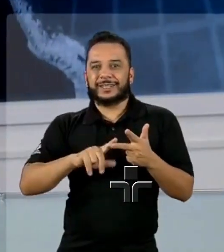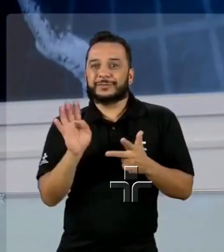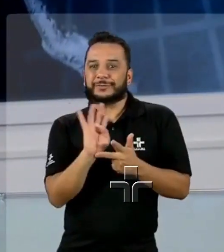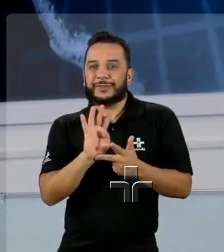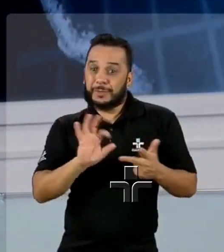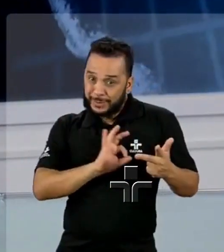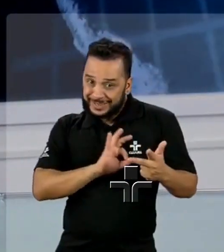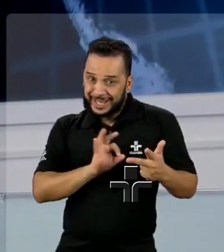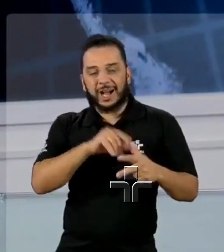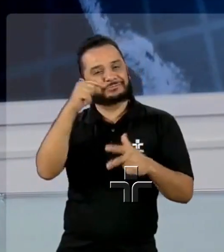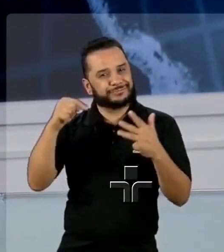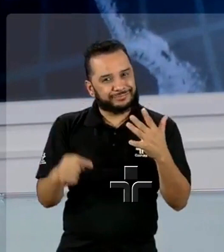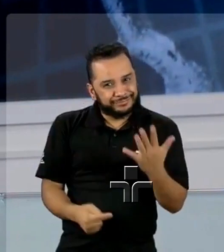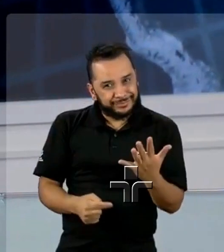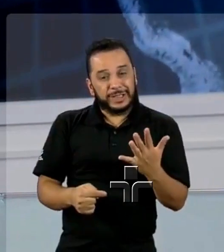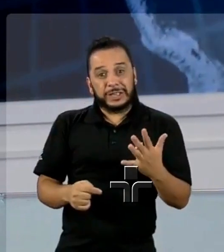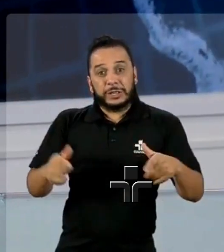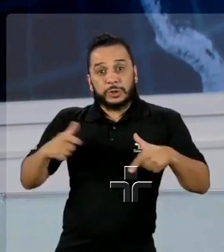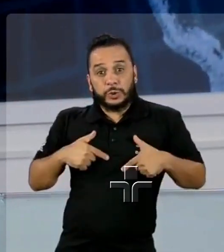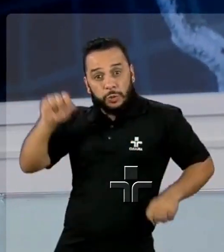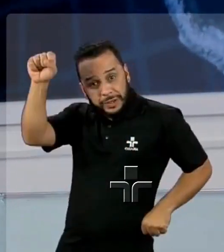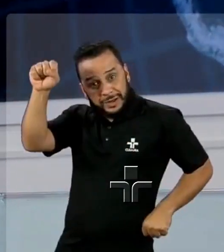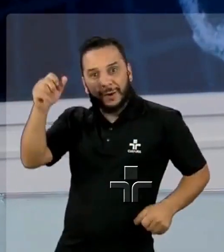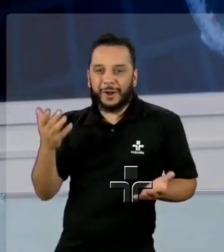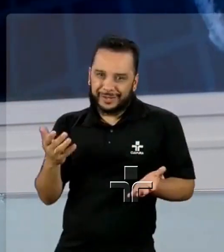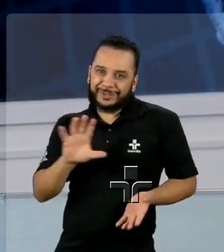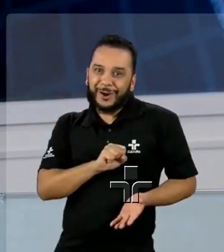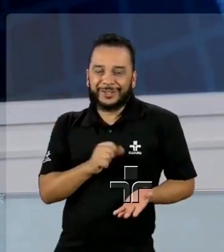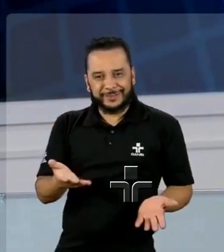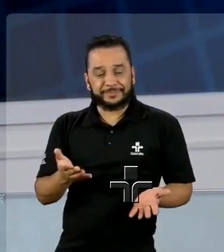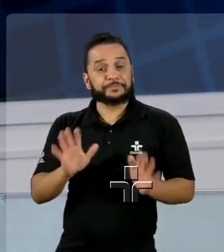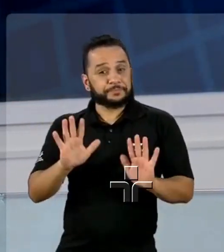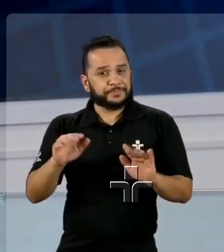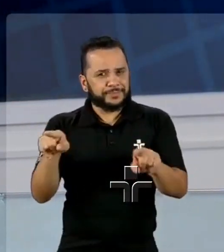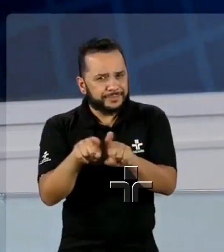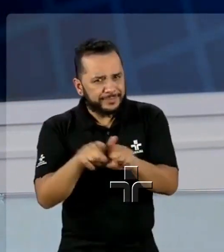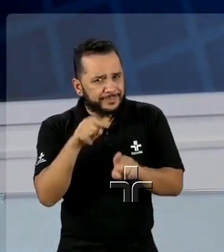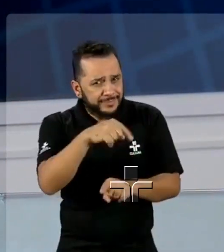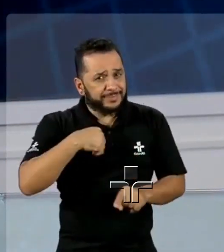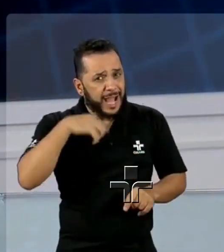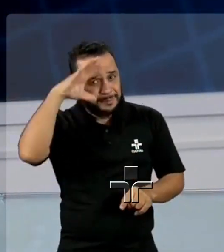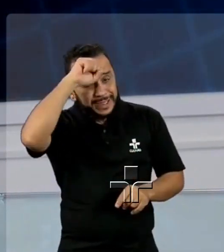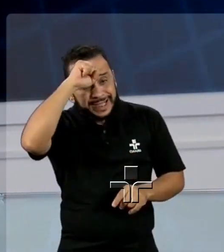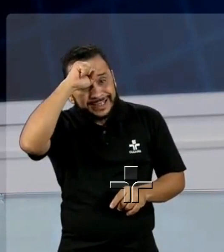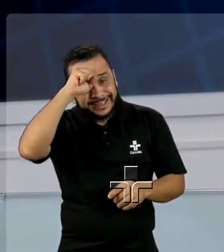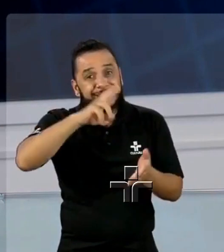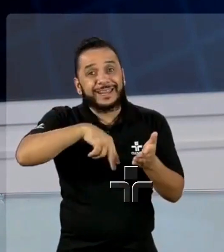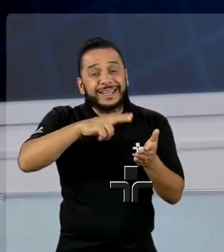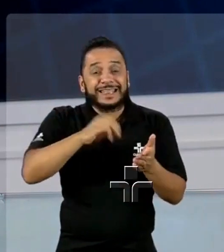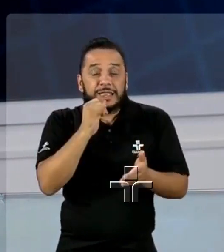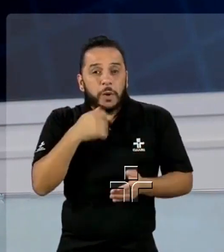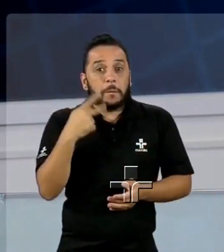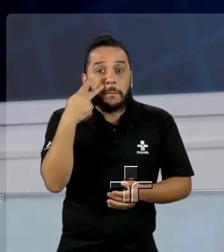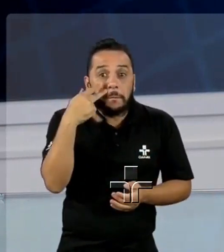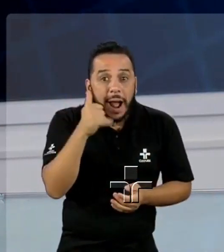do entrevistado é fundamental para o tema da leitura. Outra coisa é, você aprende muito a ler quando seus pais leem. Quando seus pais